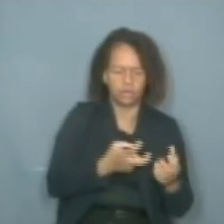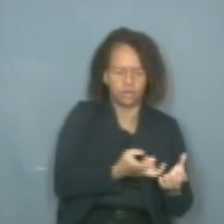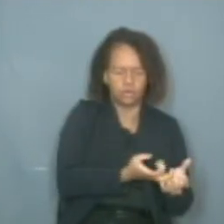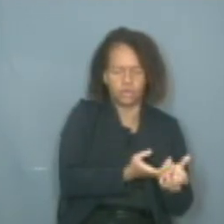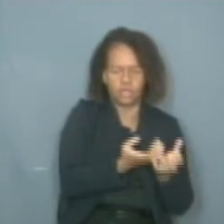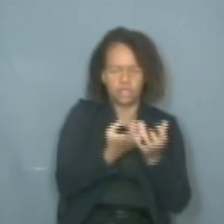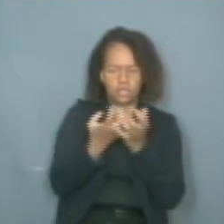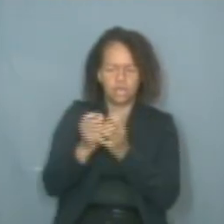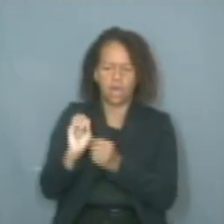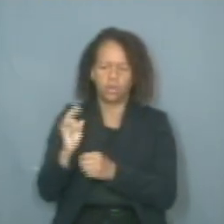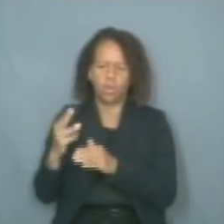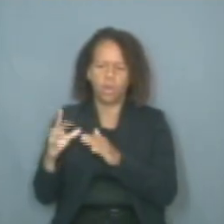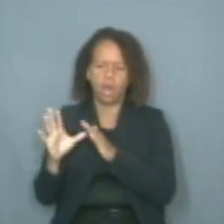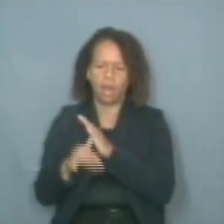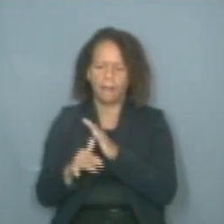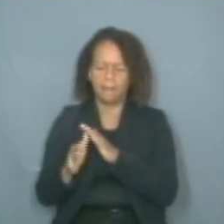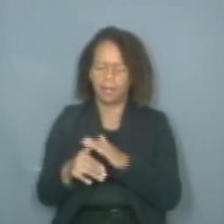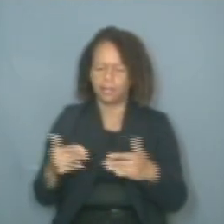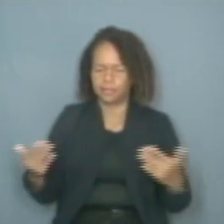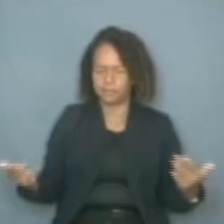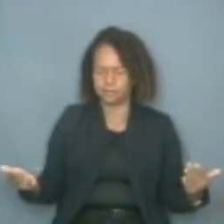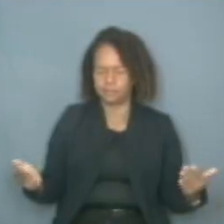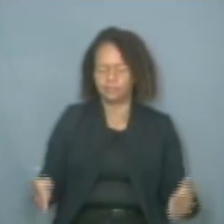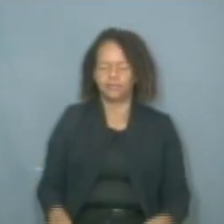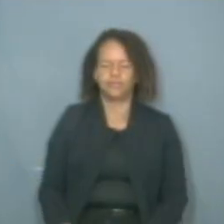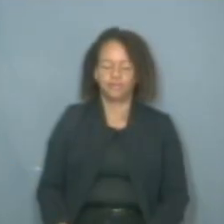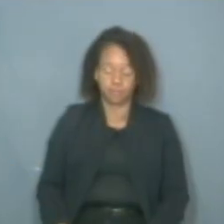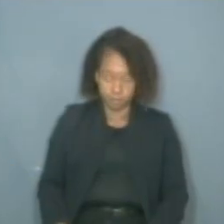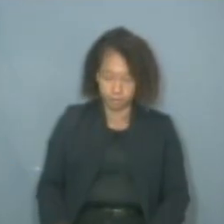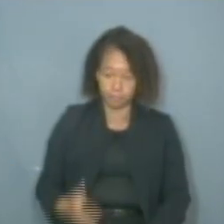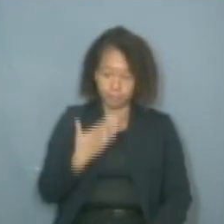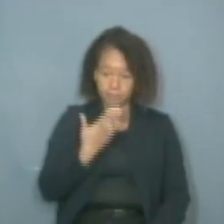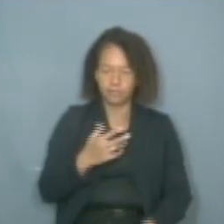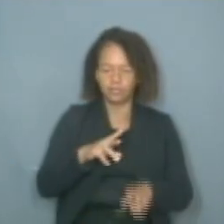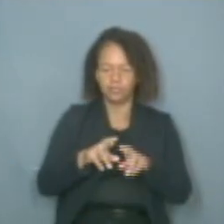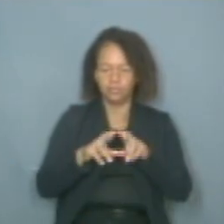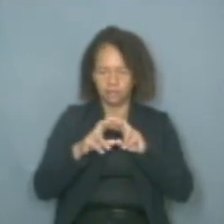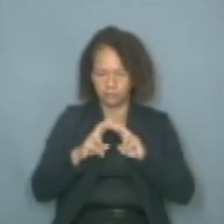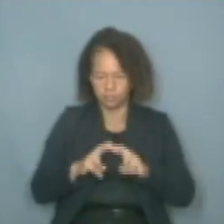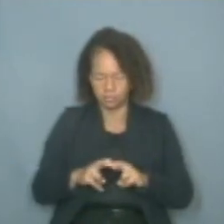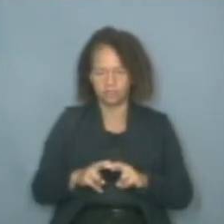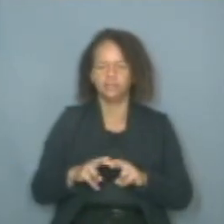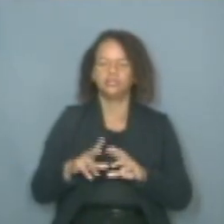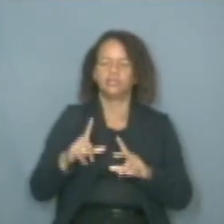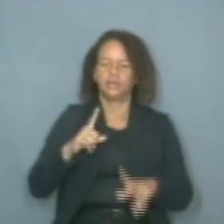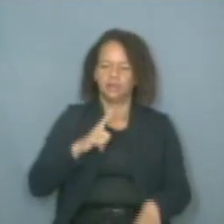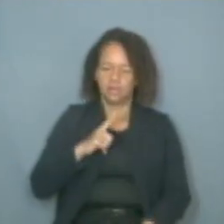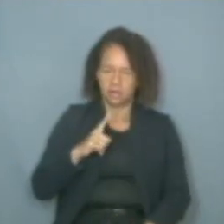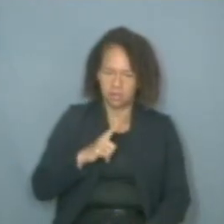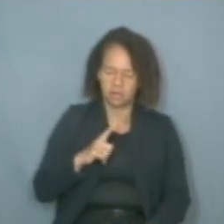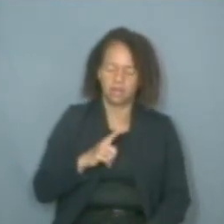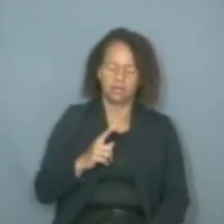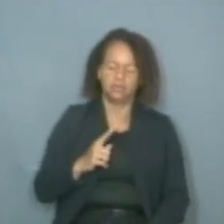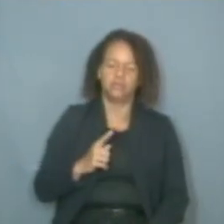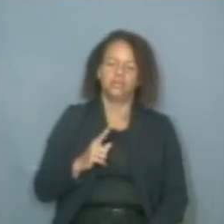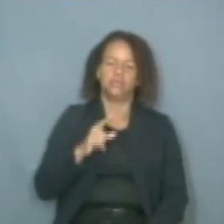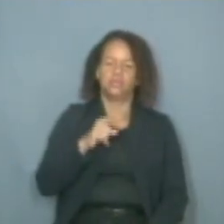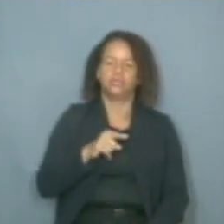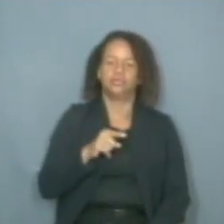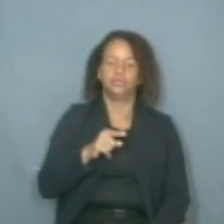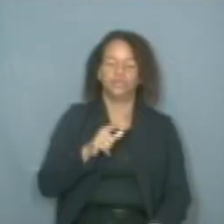não. Essa é a realidade. E aí o que é que pede o requerimento? Que seja instalado